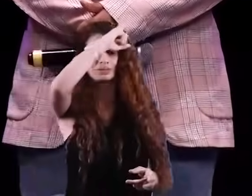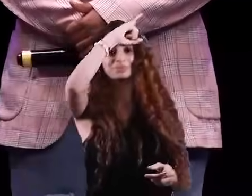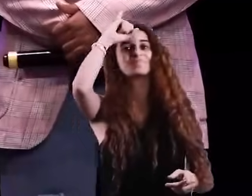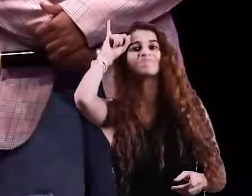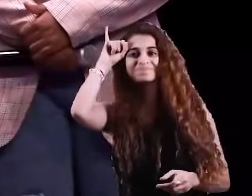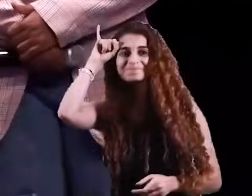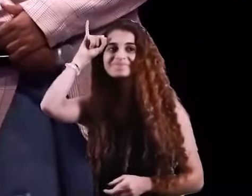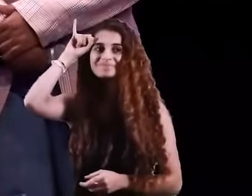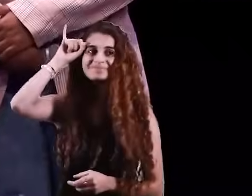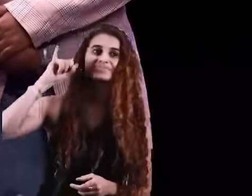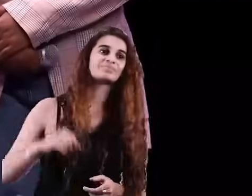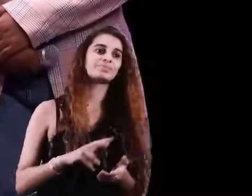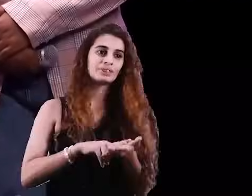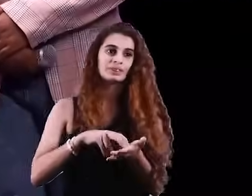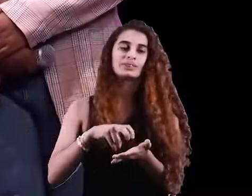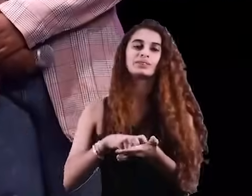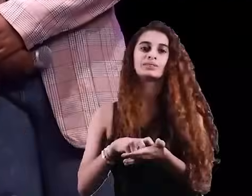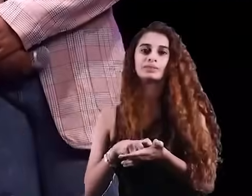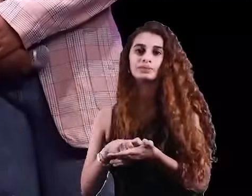Mas aqueles joelhos dobrados